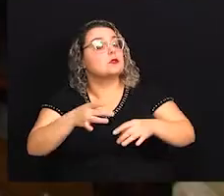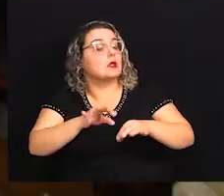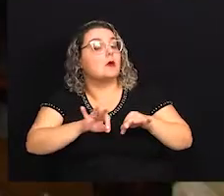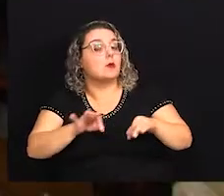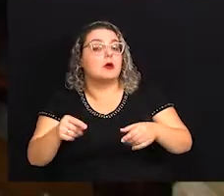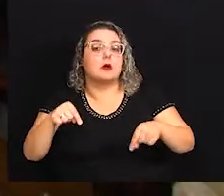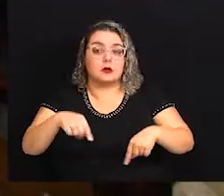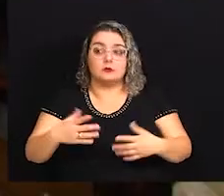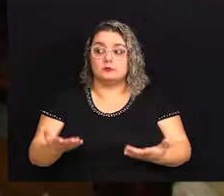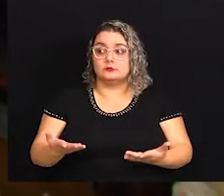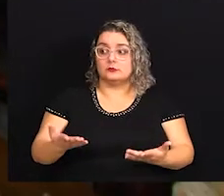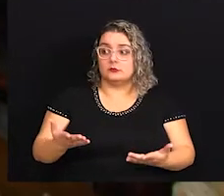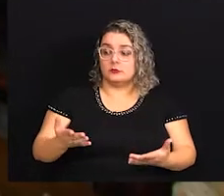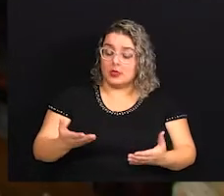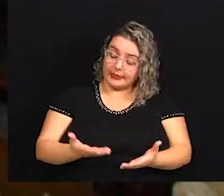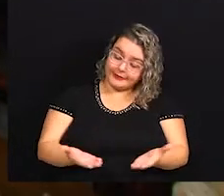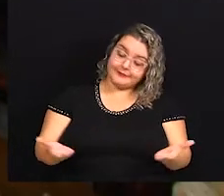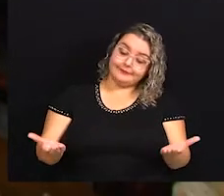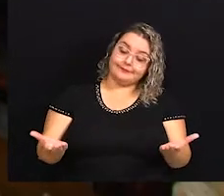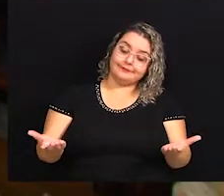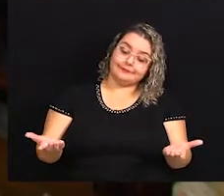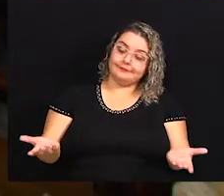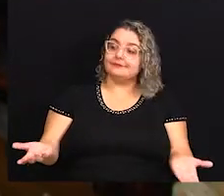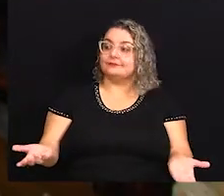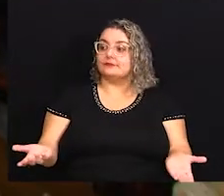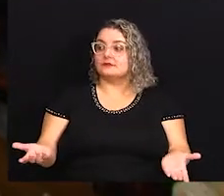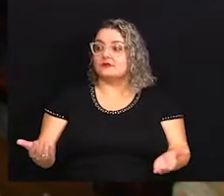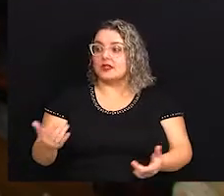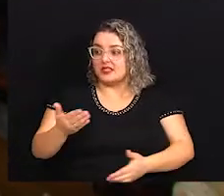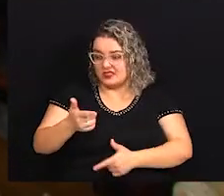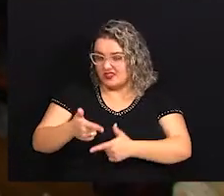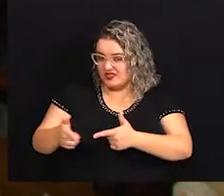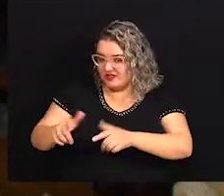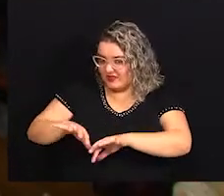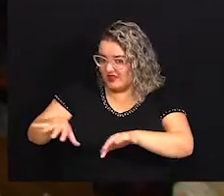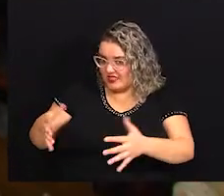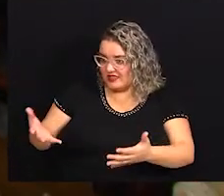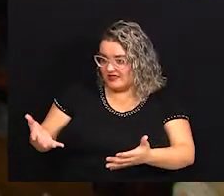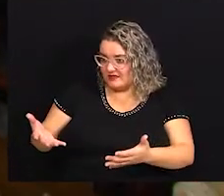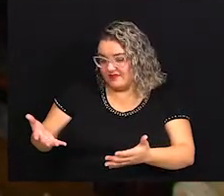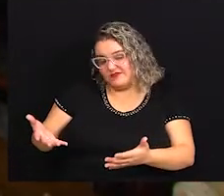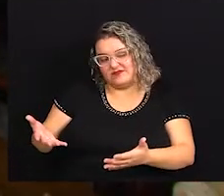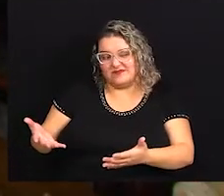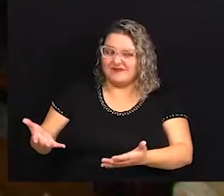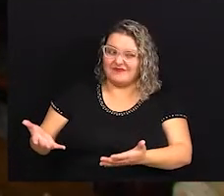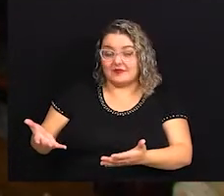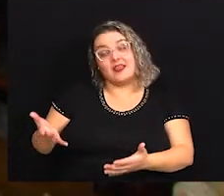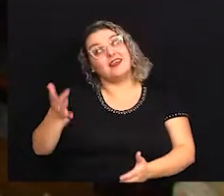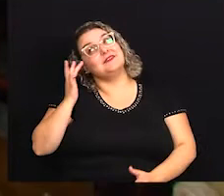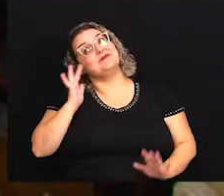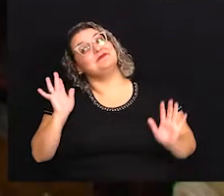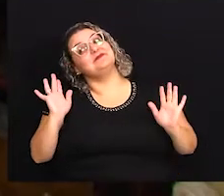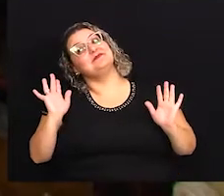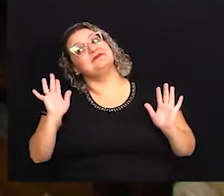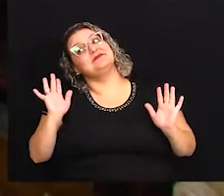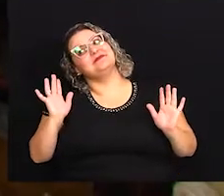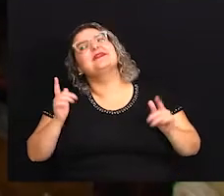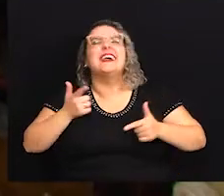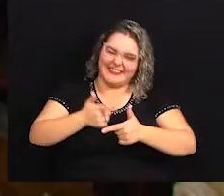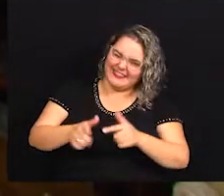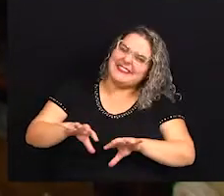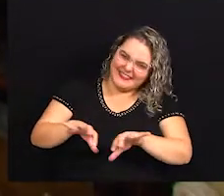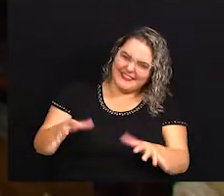Combinado. Ó, a gente vai encerrar o programa por aqui, porque ó, esse banquete aqui, a gente divide? Vamos dividir?